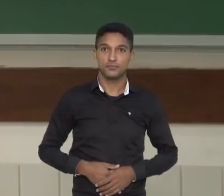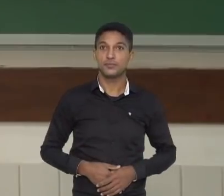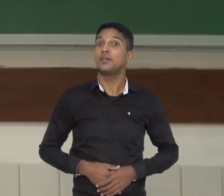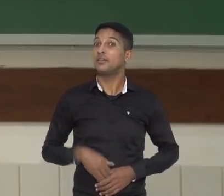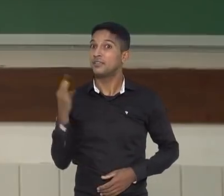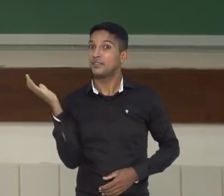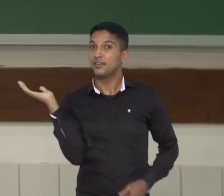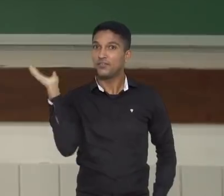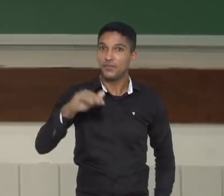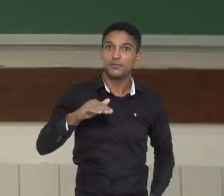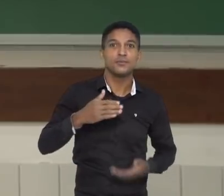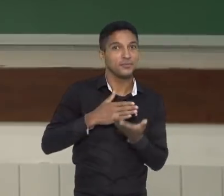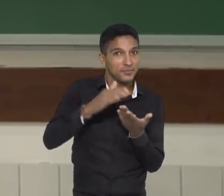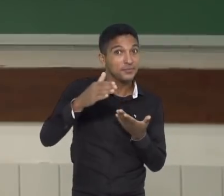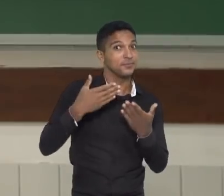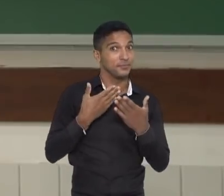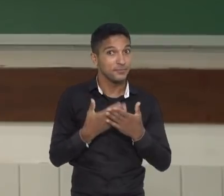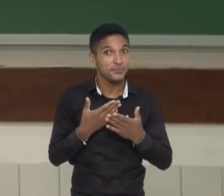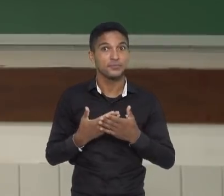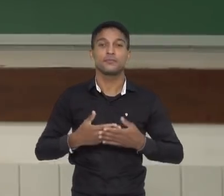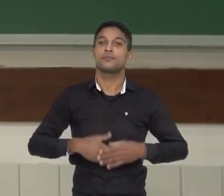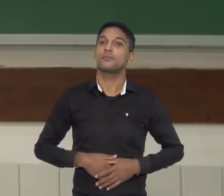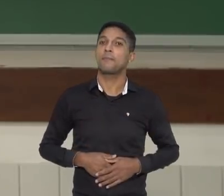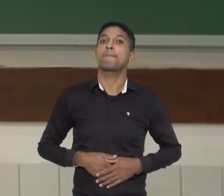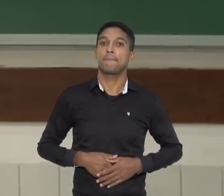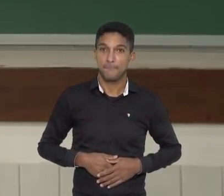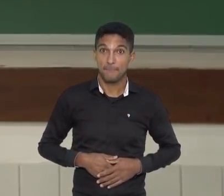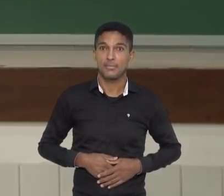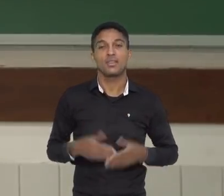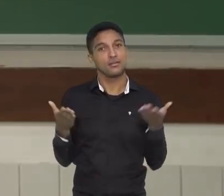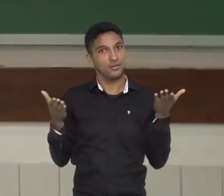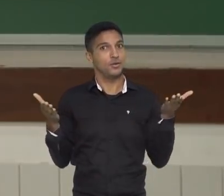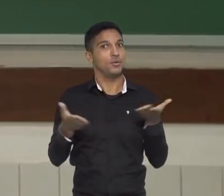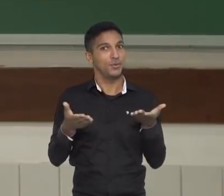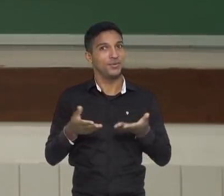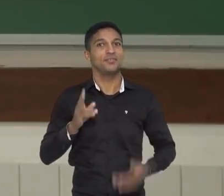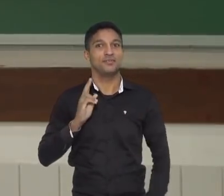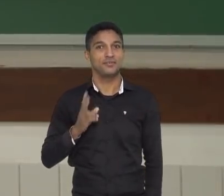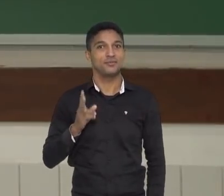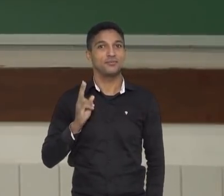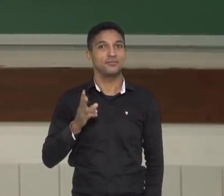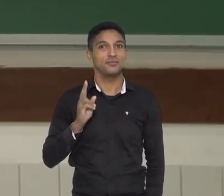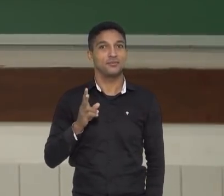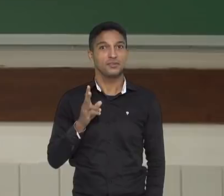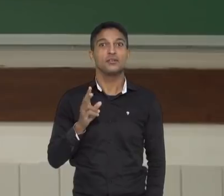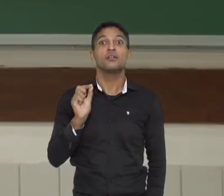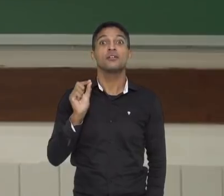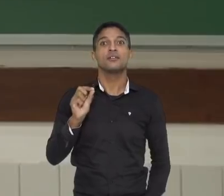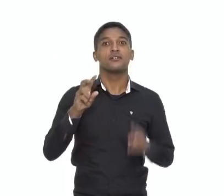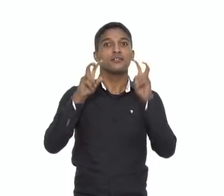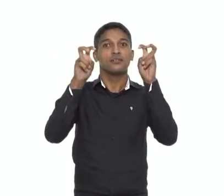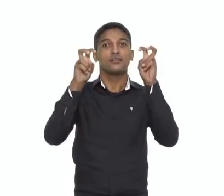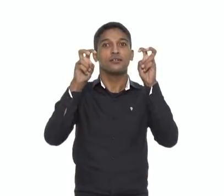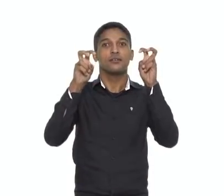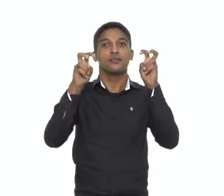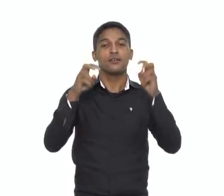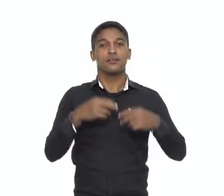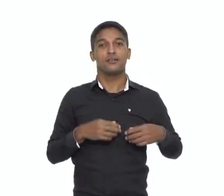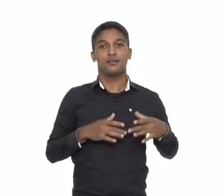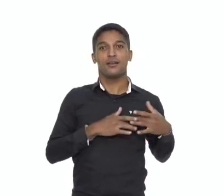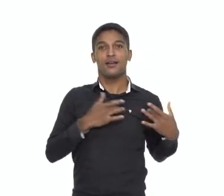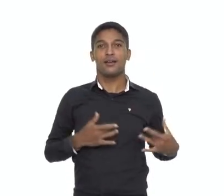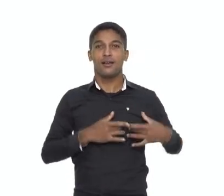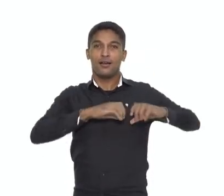Vamos começar nossa aula? Então hoje nós vamos continuar falando sobre o